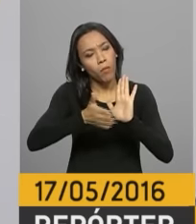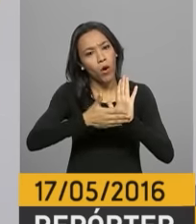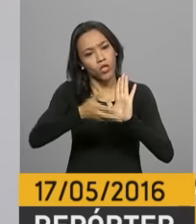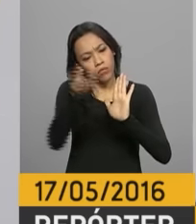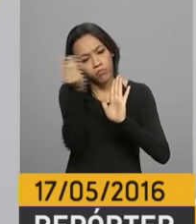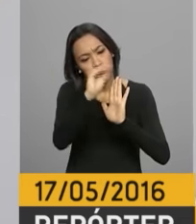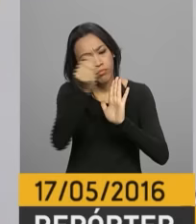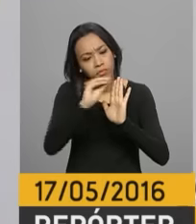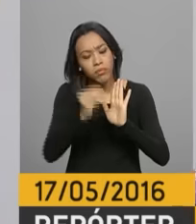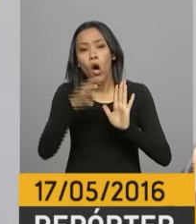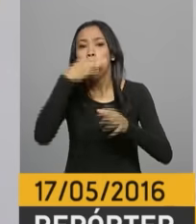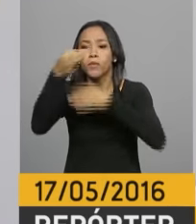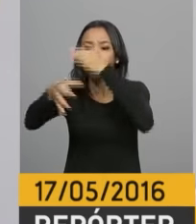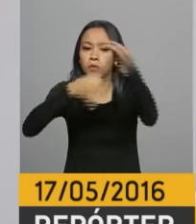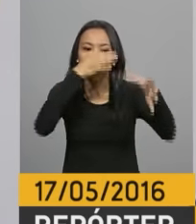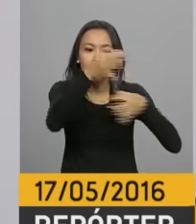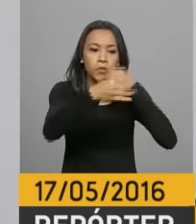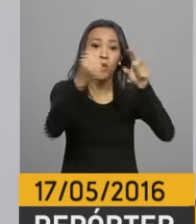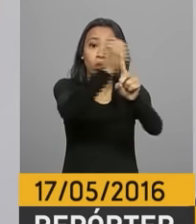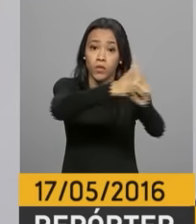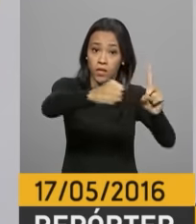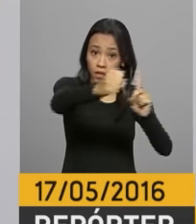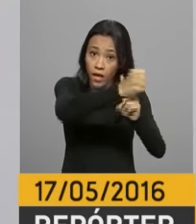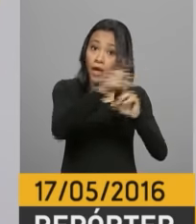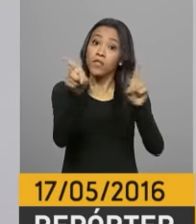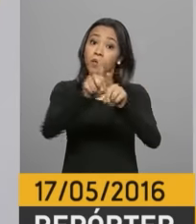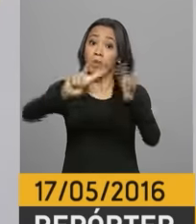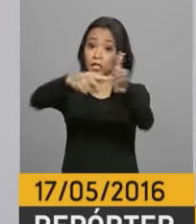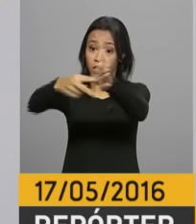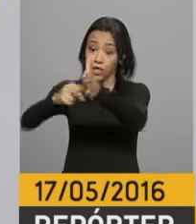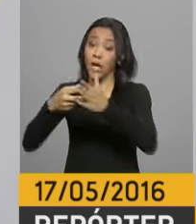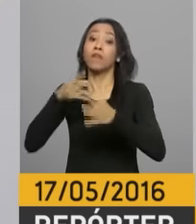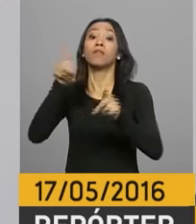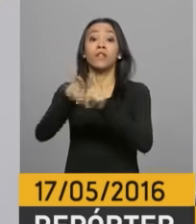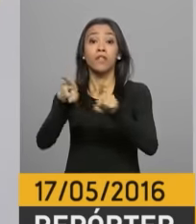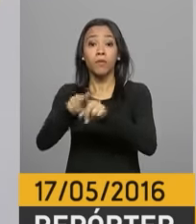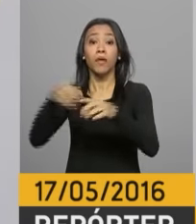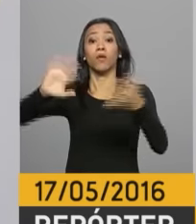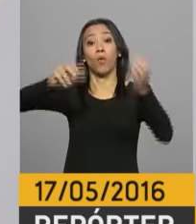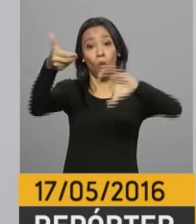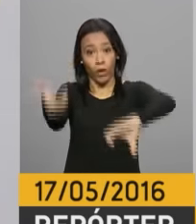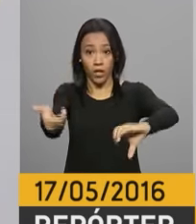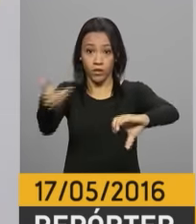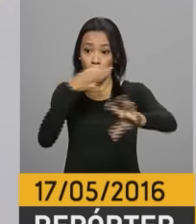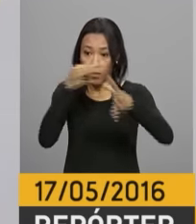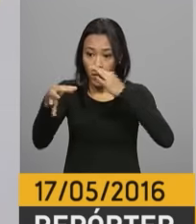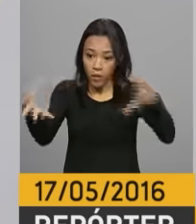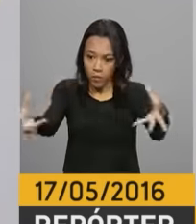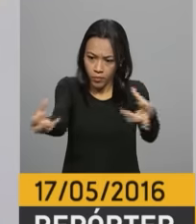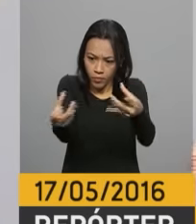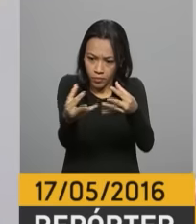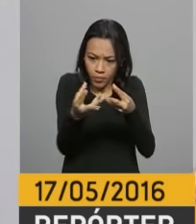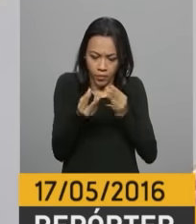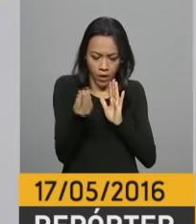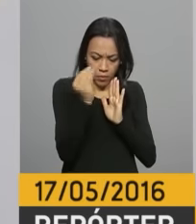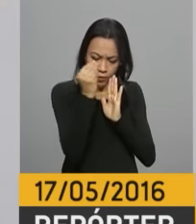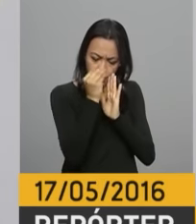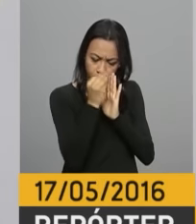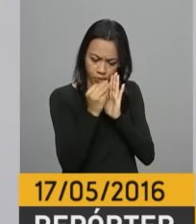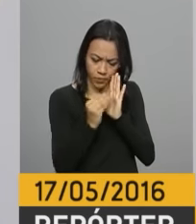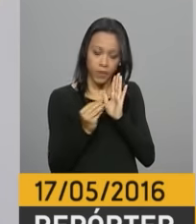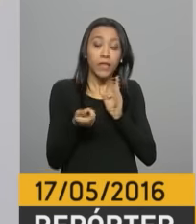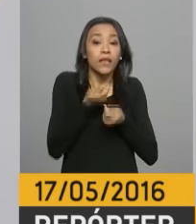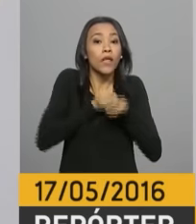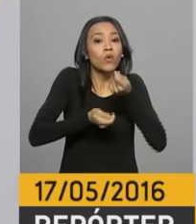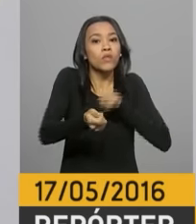com a sociedade, com as centrais sindicais e com o Congresso Nacional, né? De maneira que tudo isso esteja negociado e,